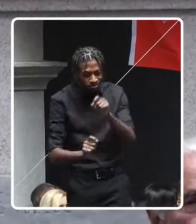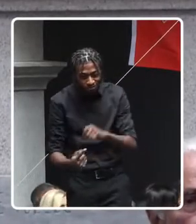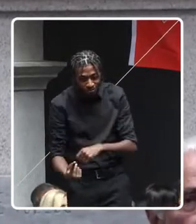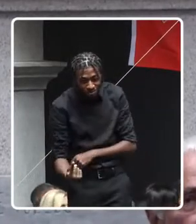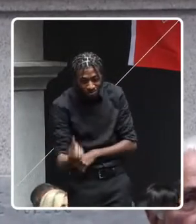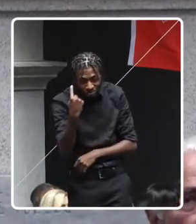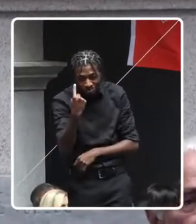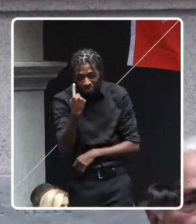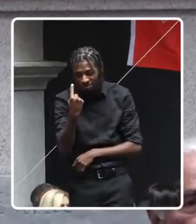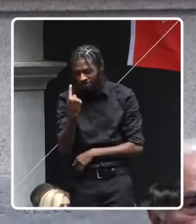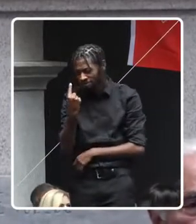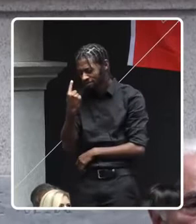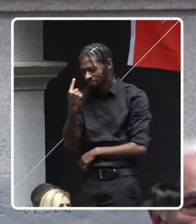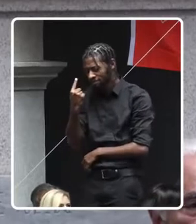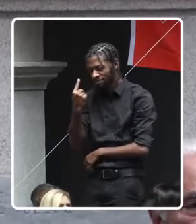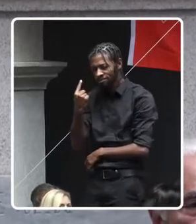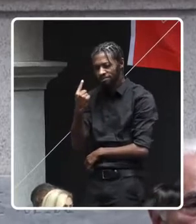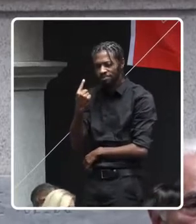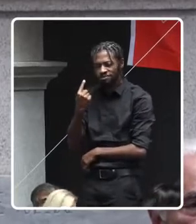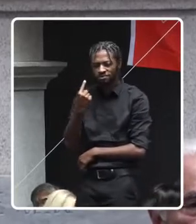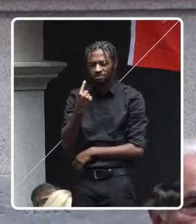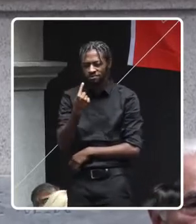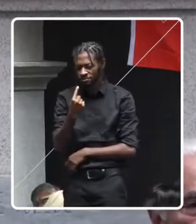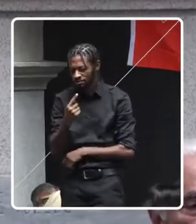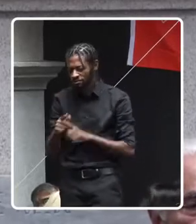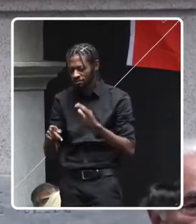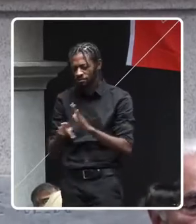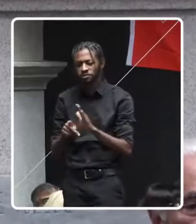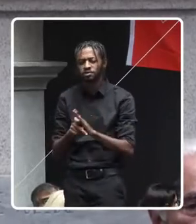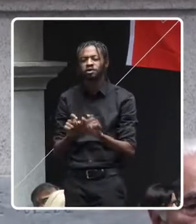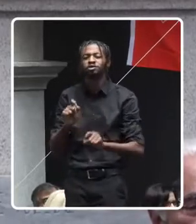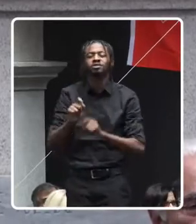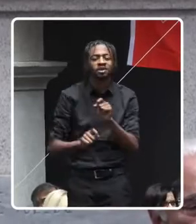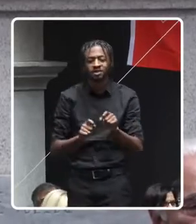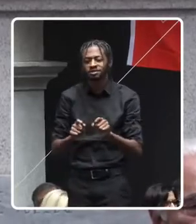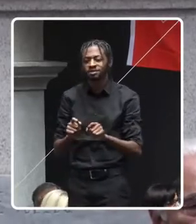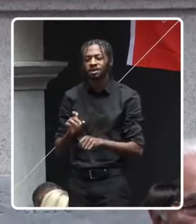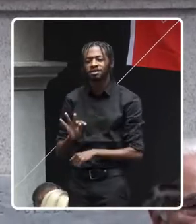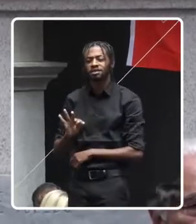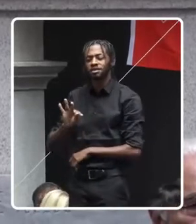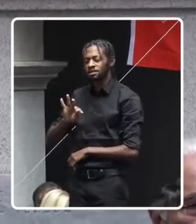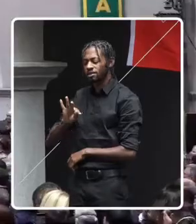uma, o Tribunal Superior Eleitoral.